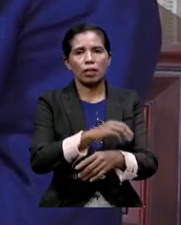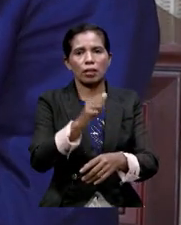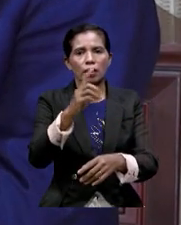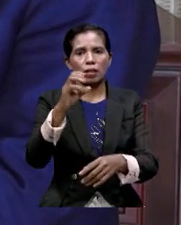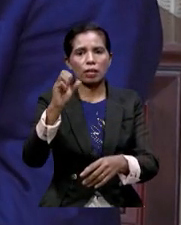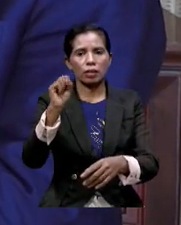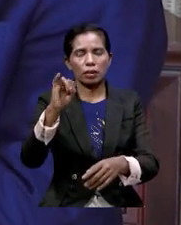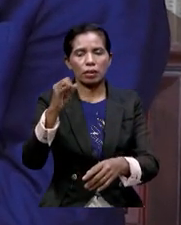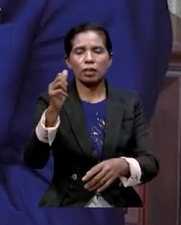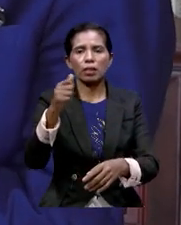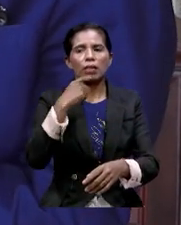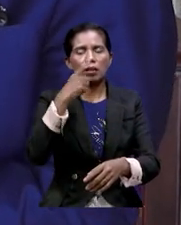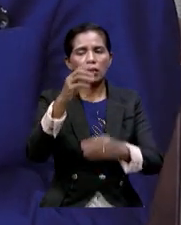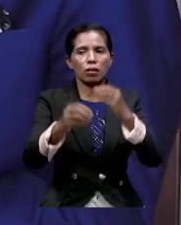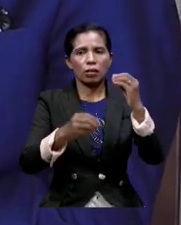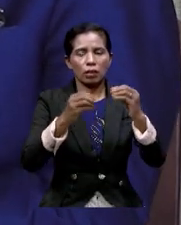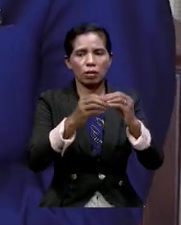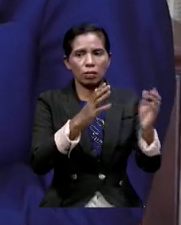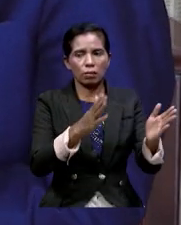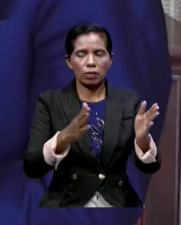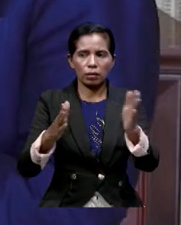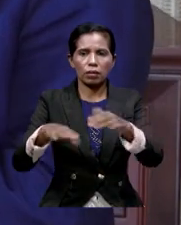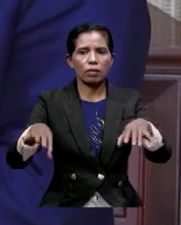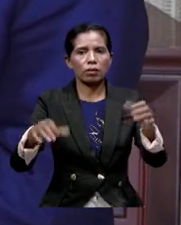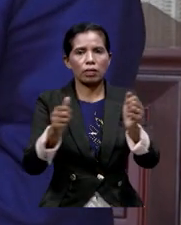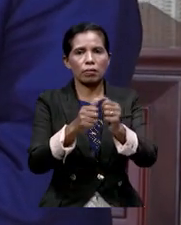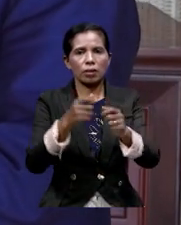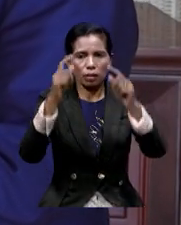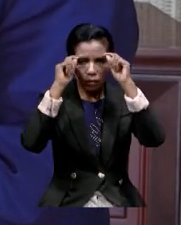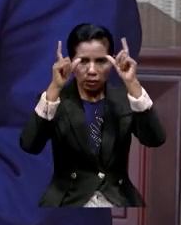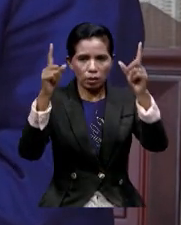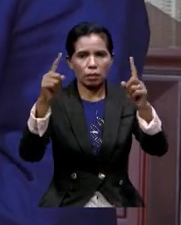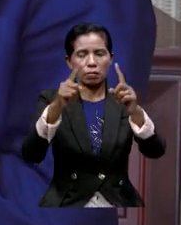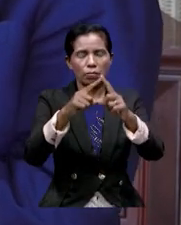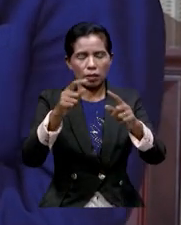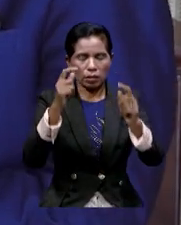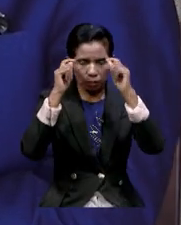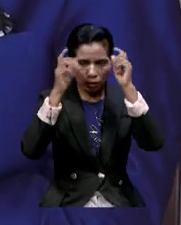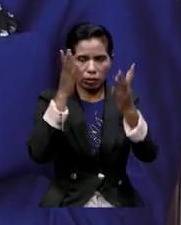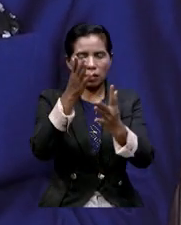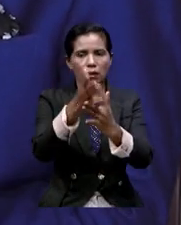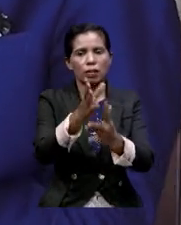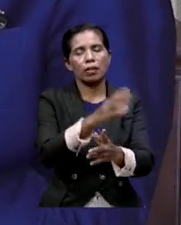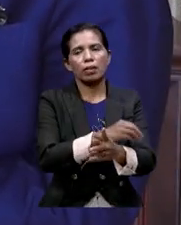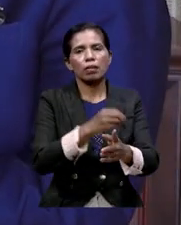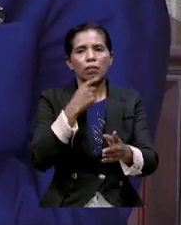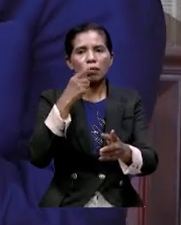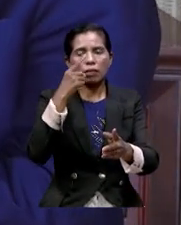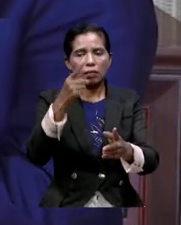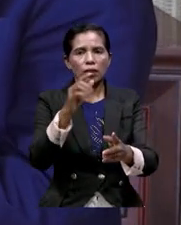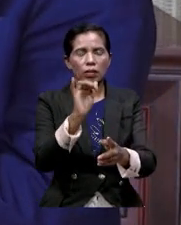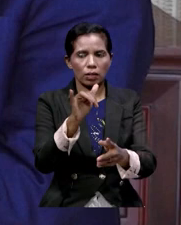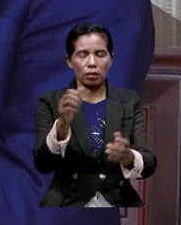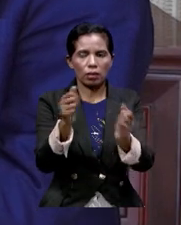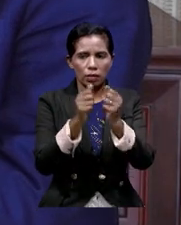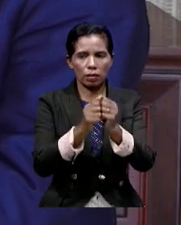Magno Actuir, relaciona o processo esforço Timor-Leste nien ba ia adesão na ASEAN, parte balon consegue concluir,